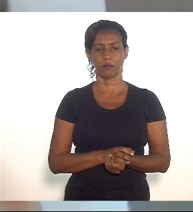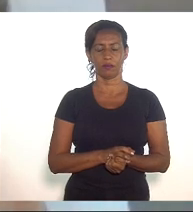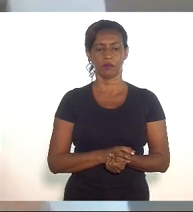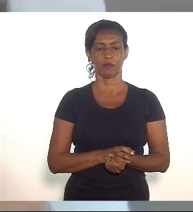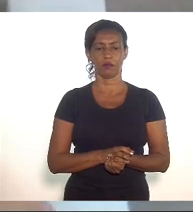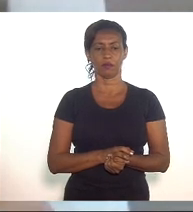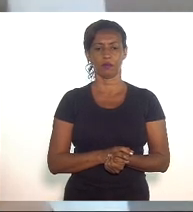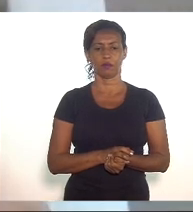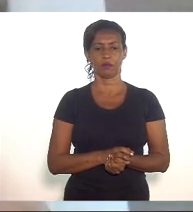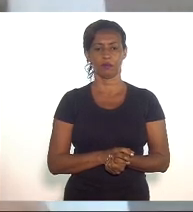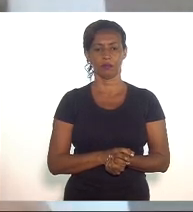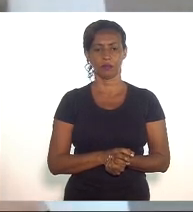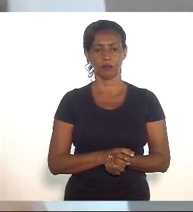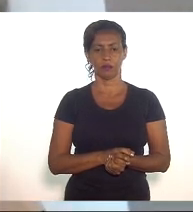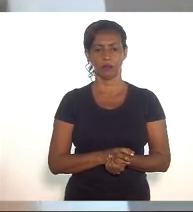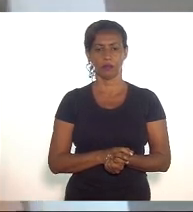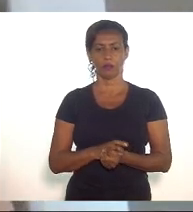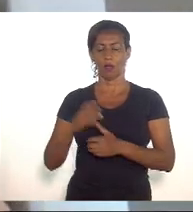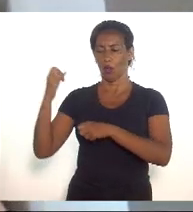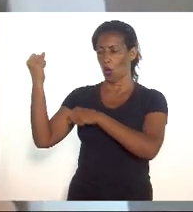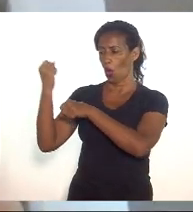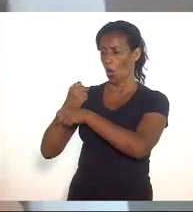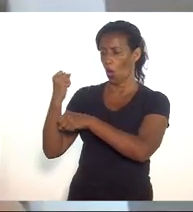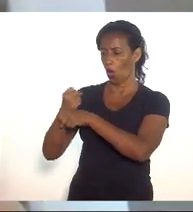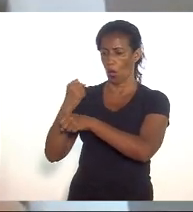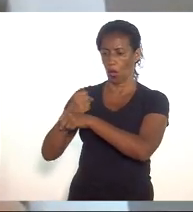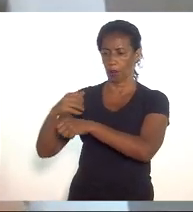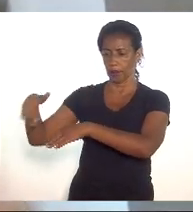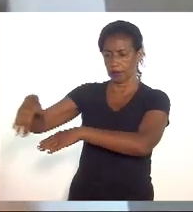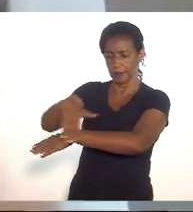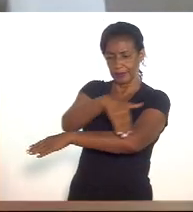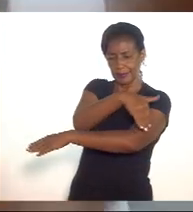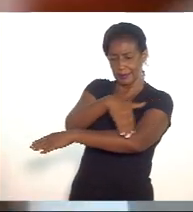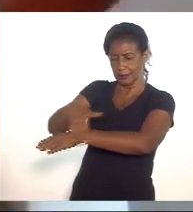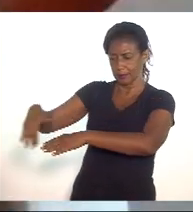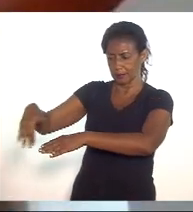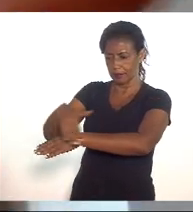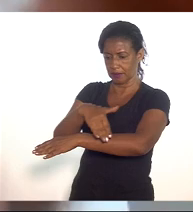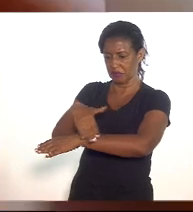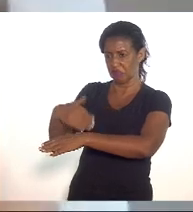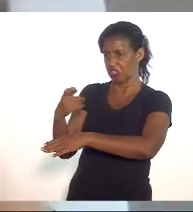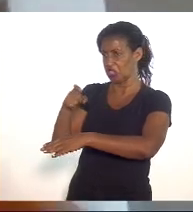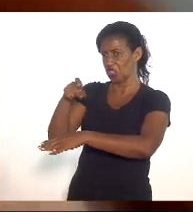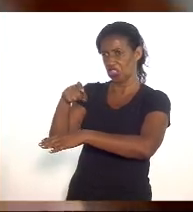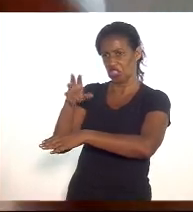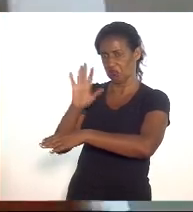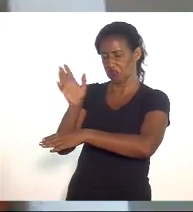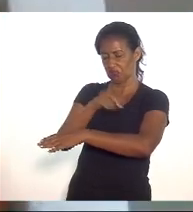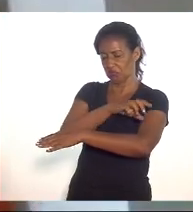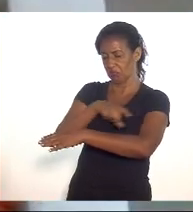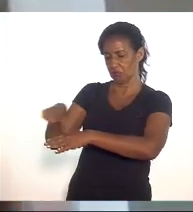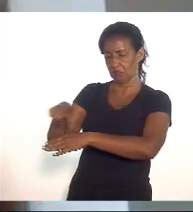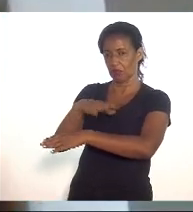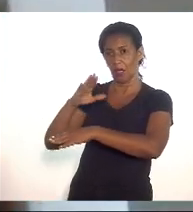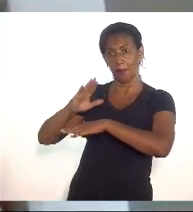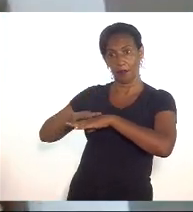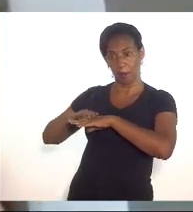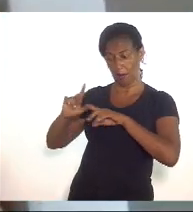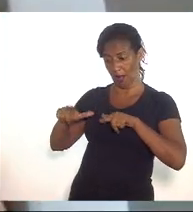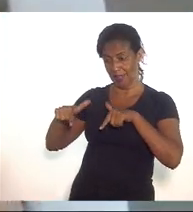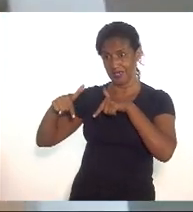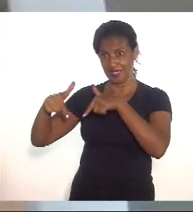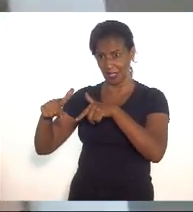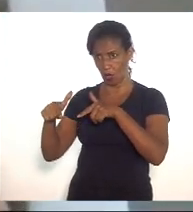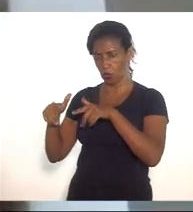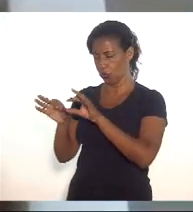recapeamento da estrada XXX. Isso será uma ação de um programa que vai ter que